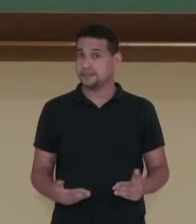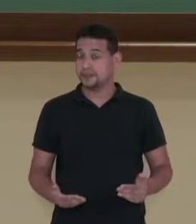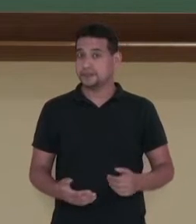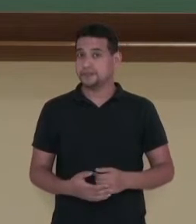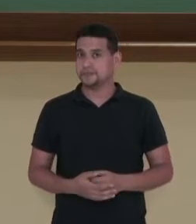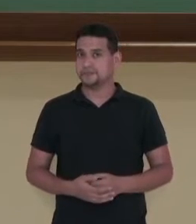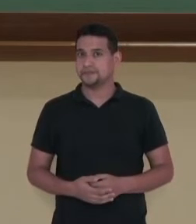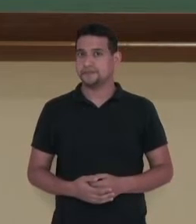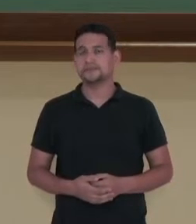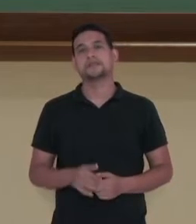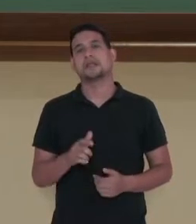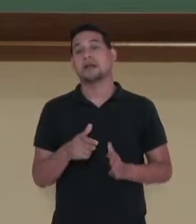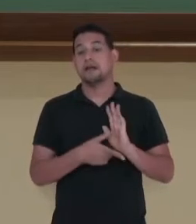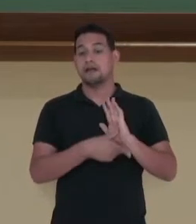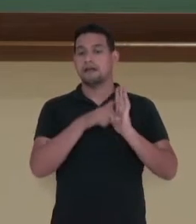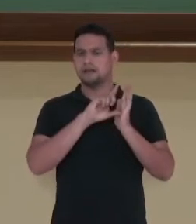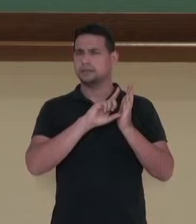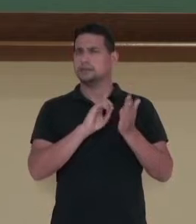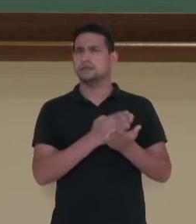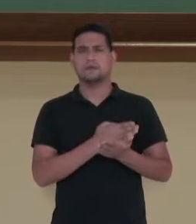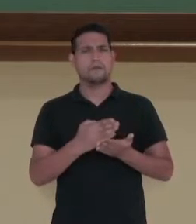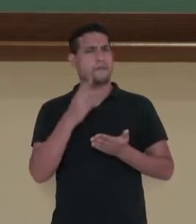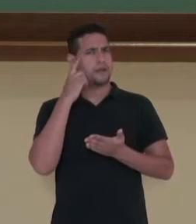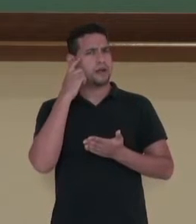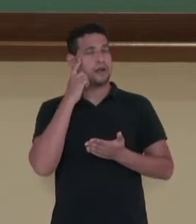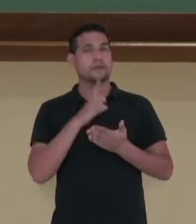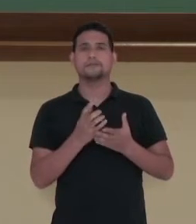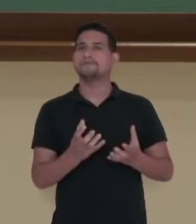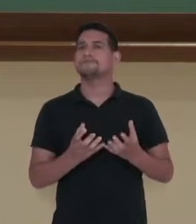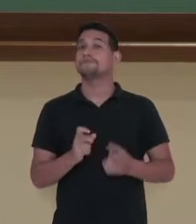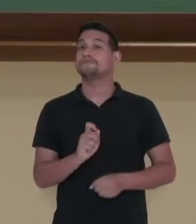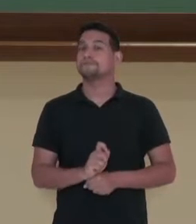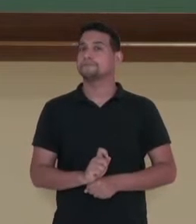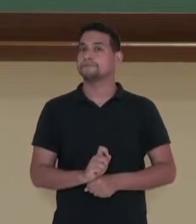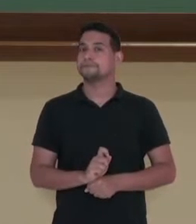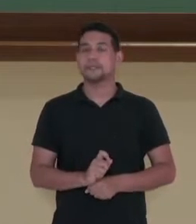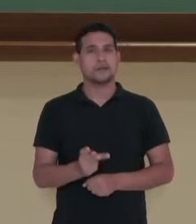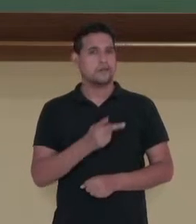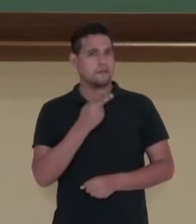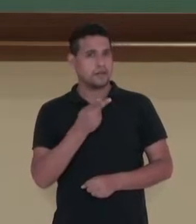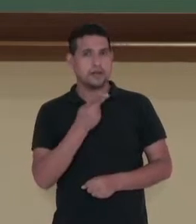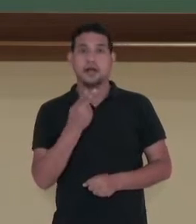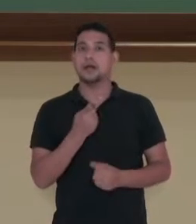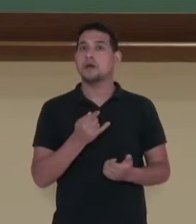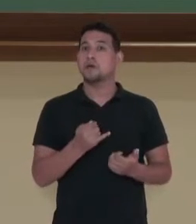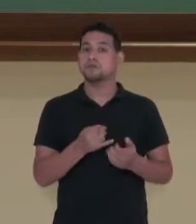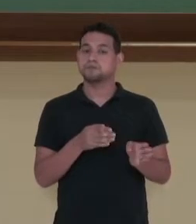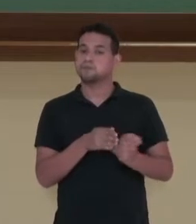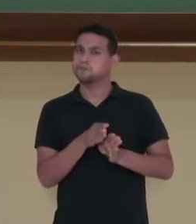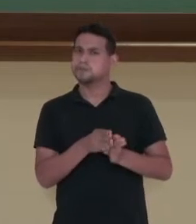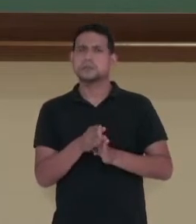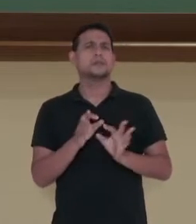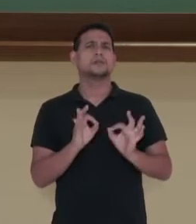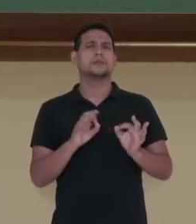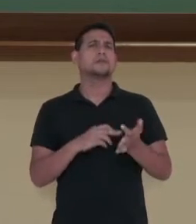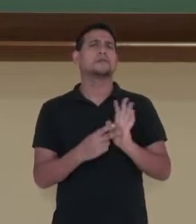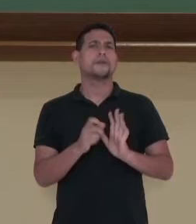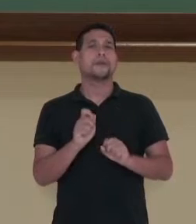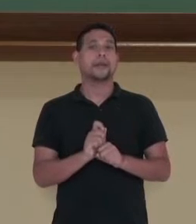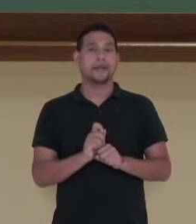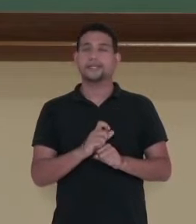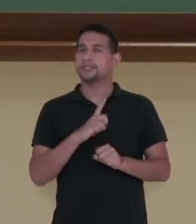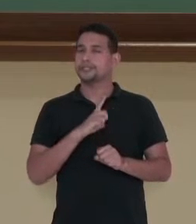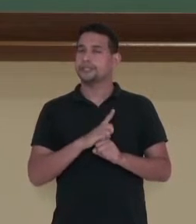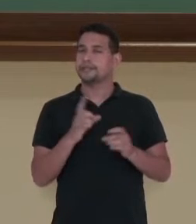chicos, antes de empezarmos, me gustaría darles ahí un consejo, que es que tengan ahí